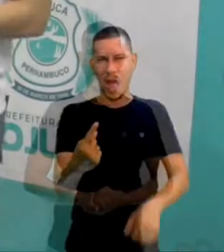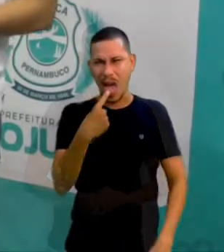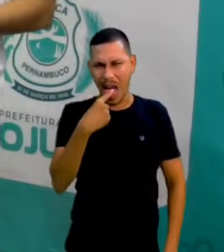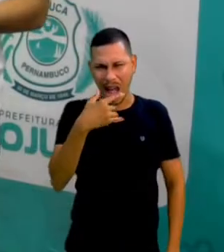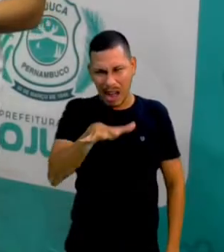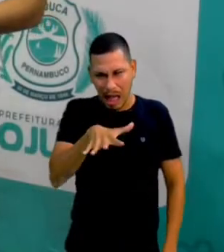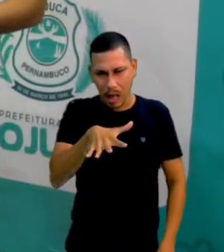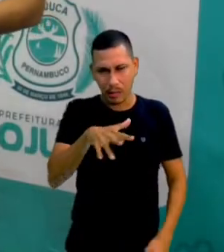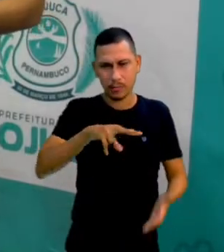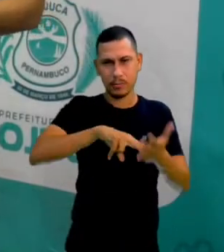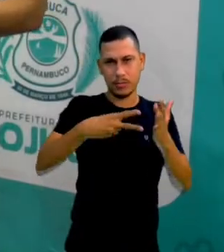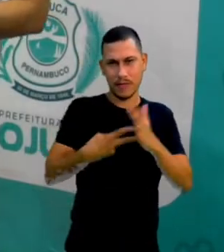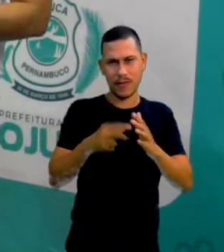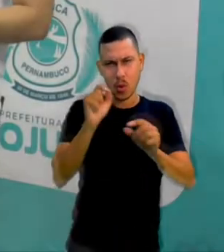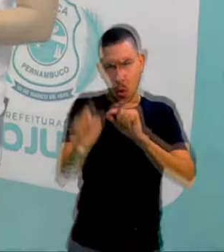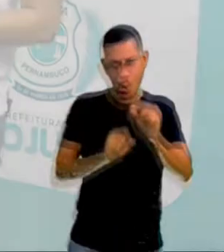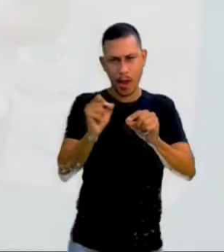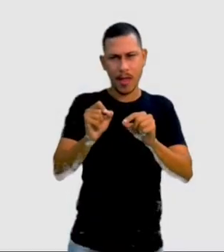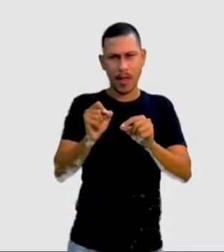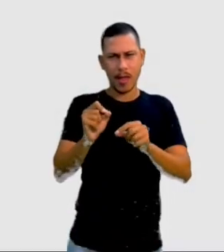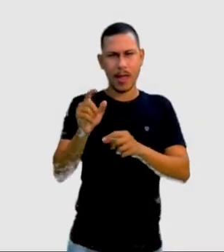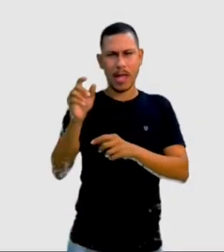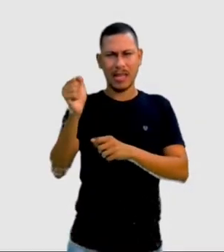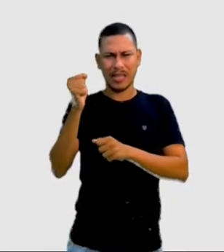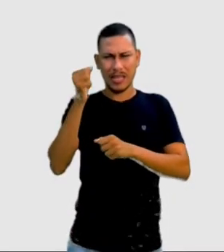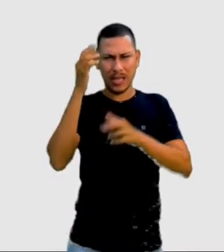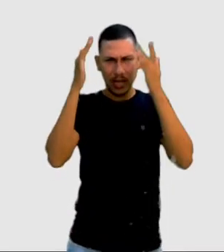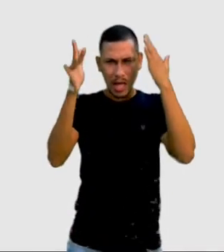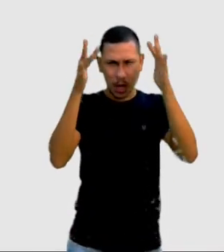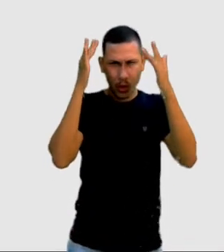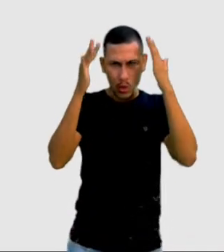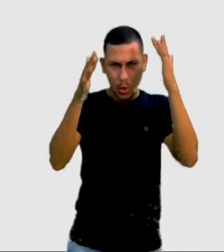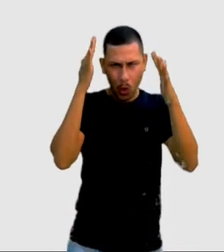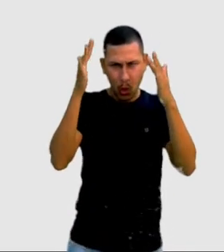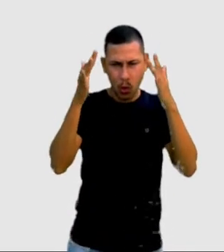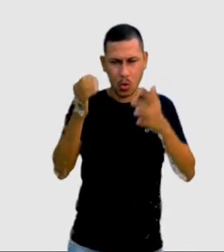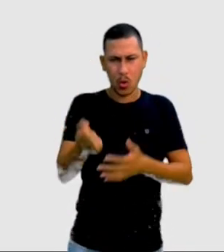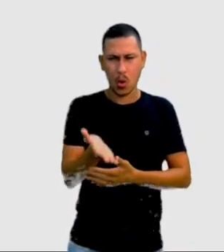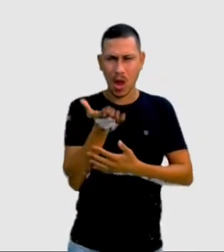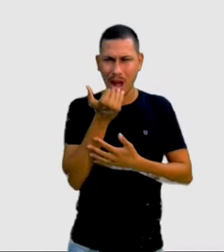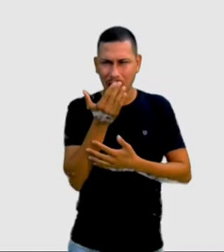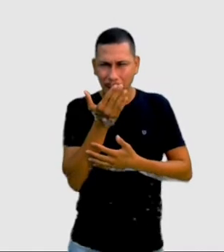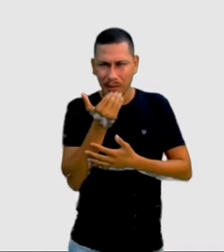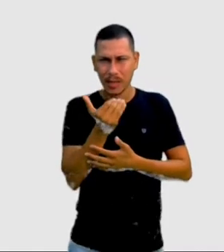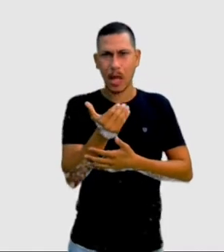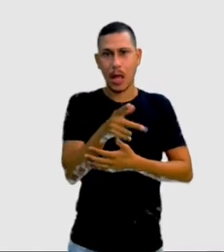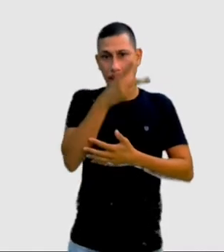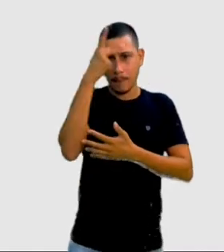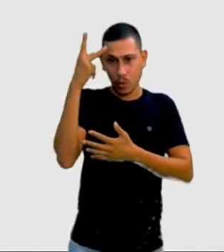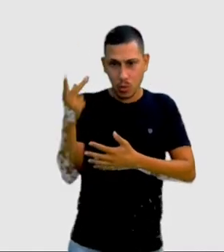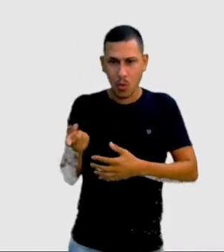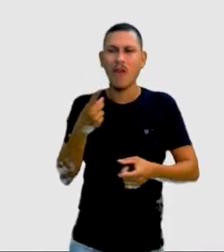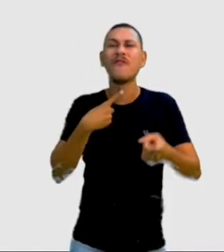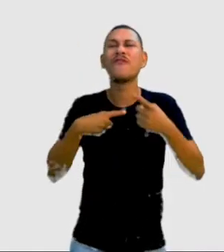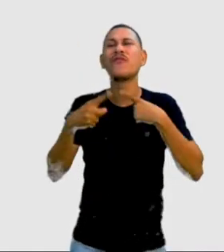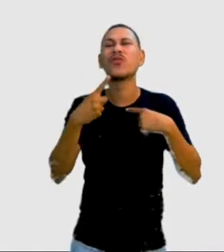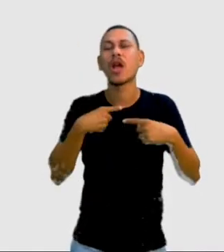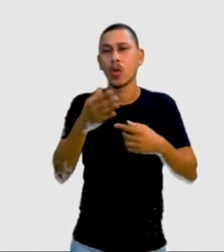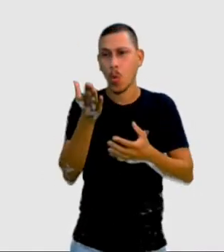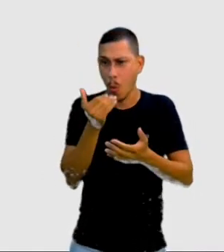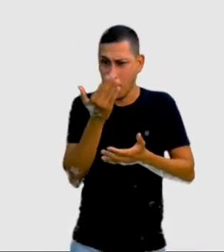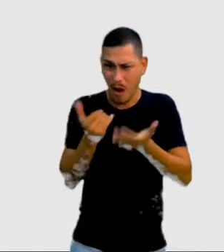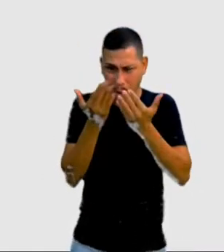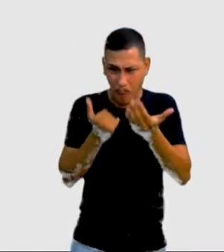que é bulimia? A bulimia é um transtorno alimentar que é caracterizado justamente pela compulsão alimentar, seguido de métodos